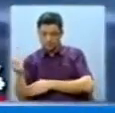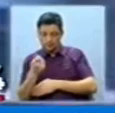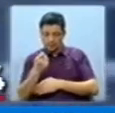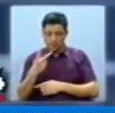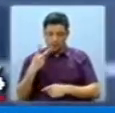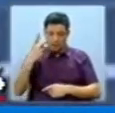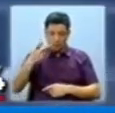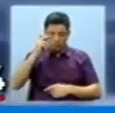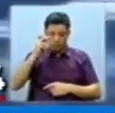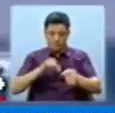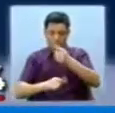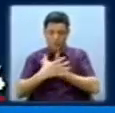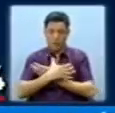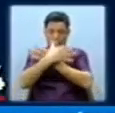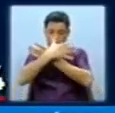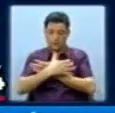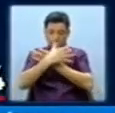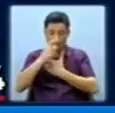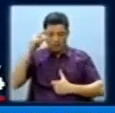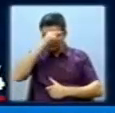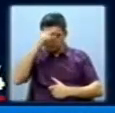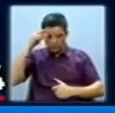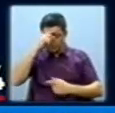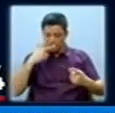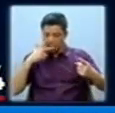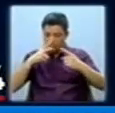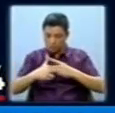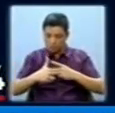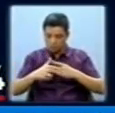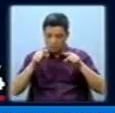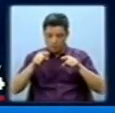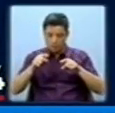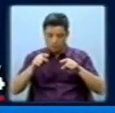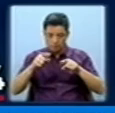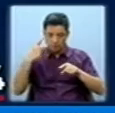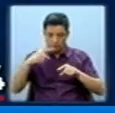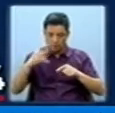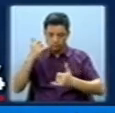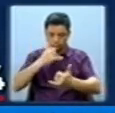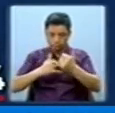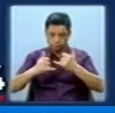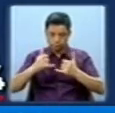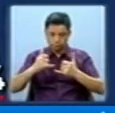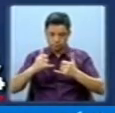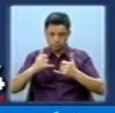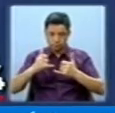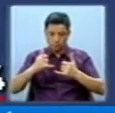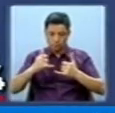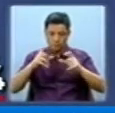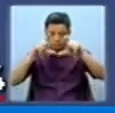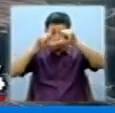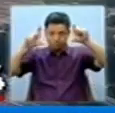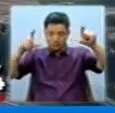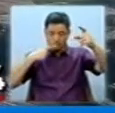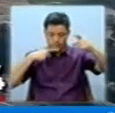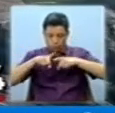jogo de futebol entre a Albânia e a Sérvia foi cancelado, depois de um drone ter sido usado para sobrevoar o campo com uma tarja política. Os